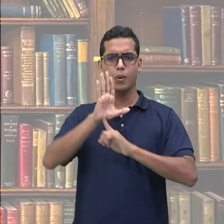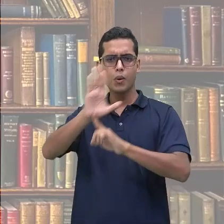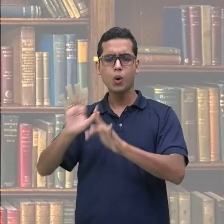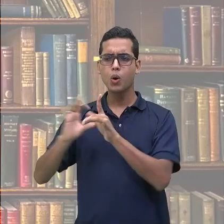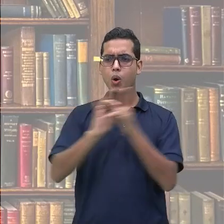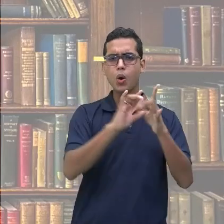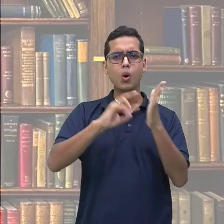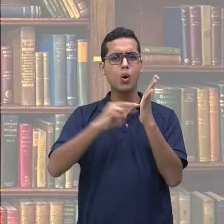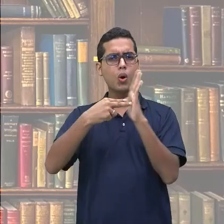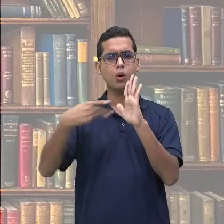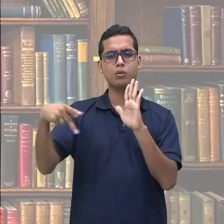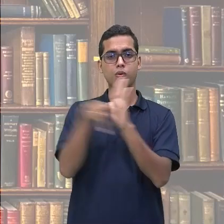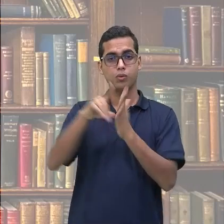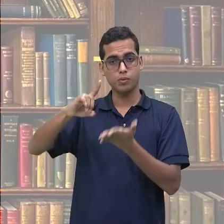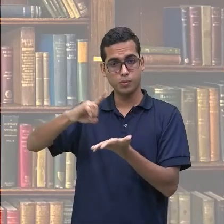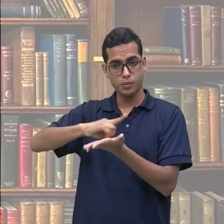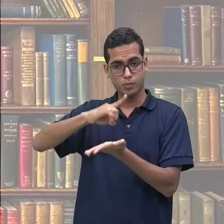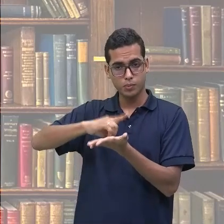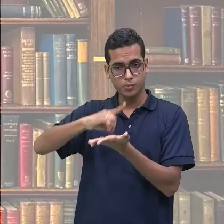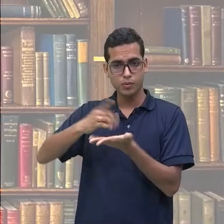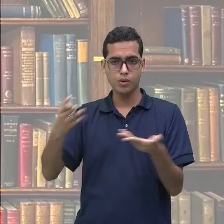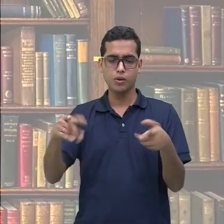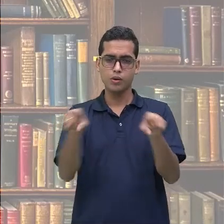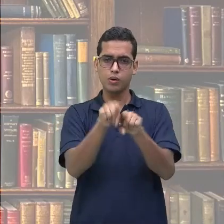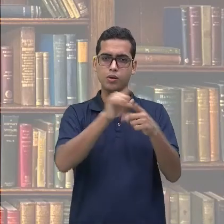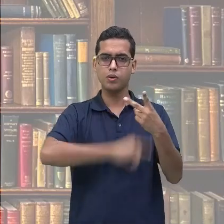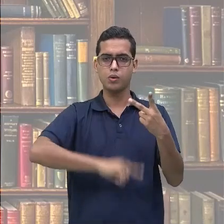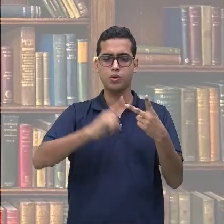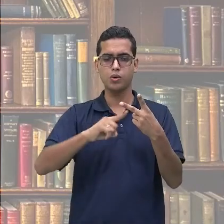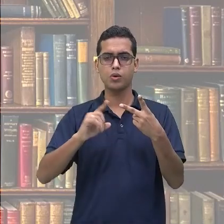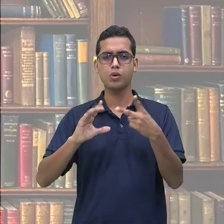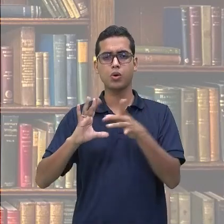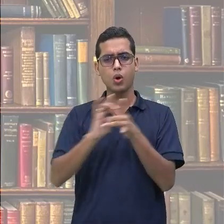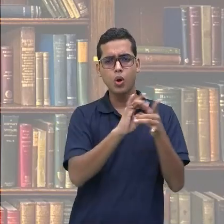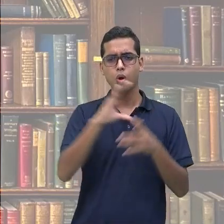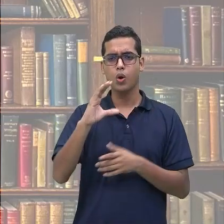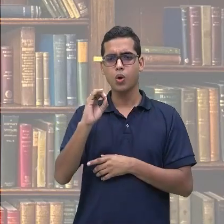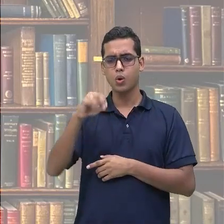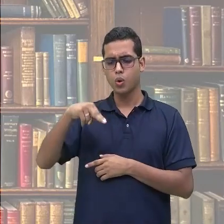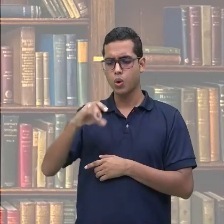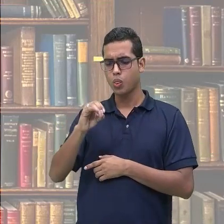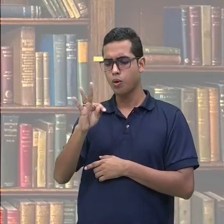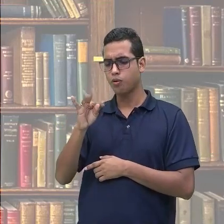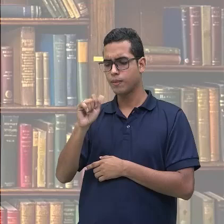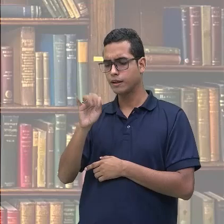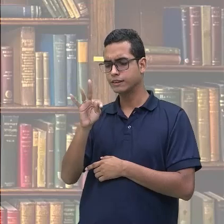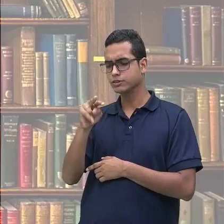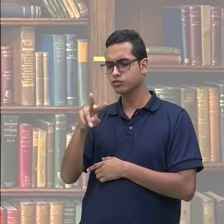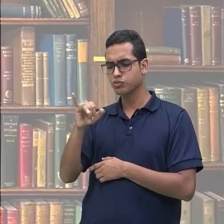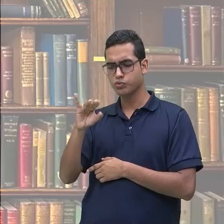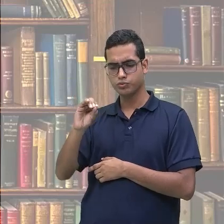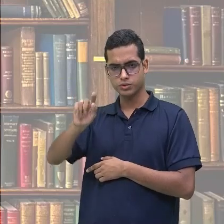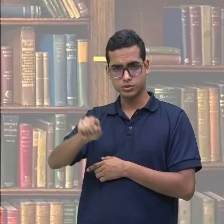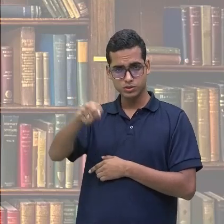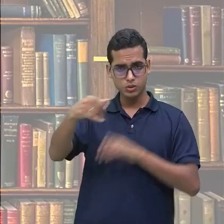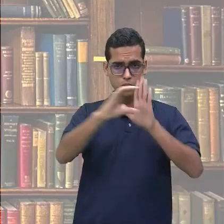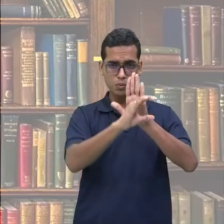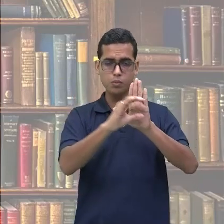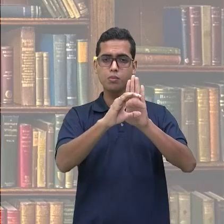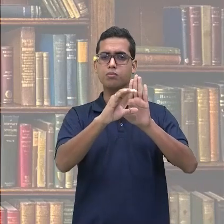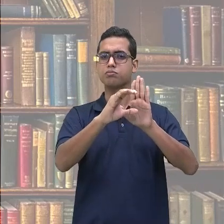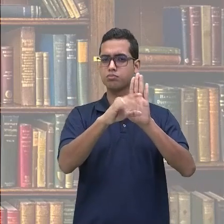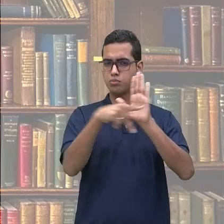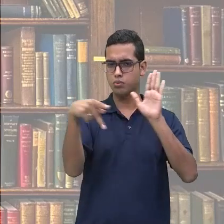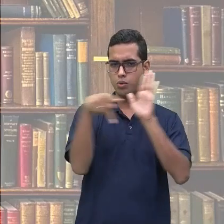sentido do dicionário. Já quando as palavras têm um sentido conotativo, elas se apresentam com